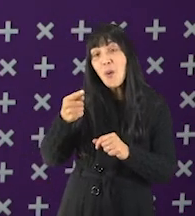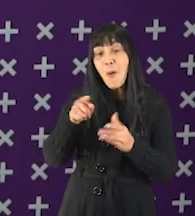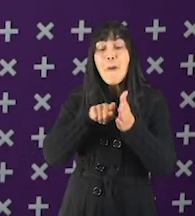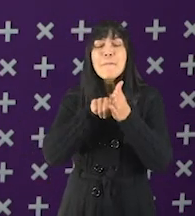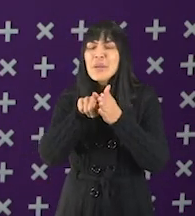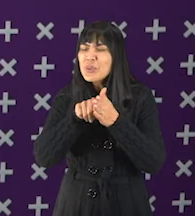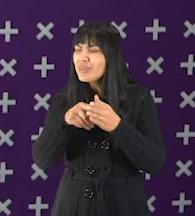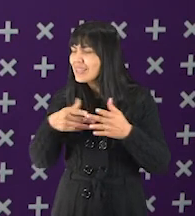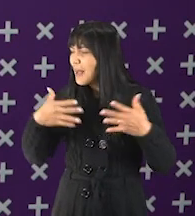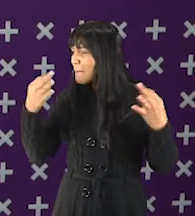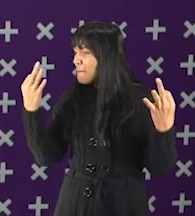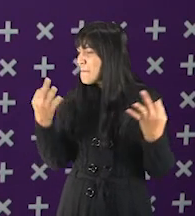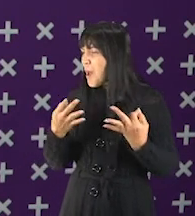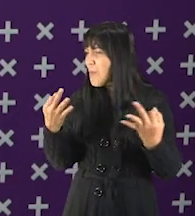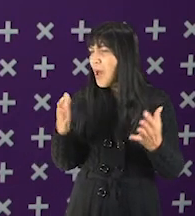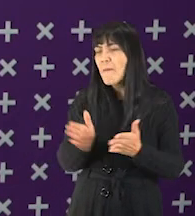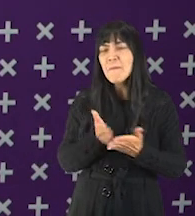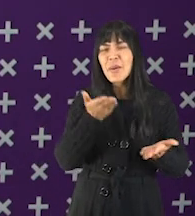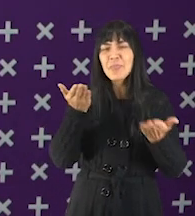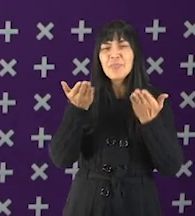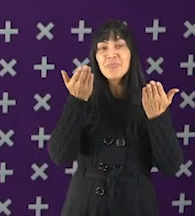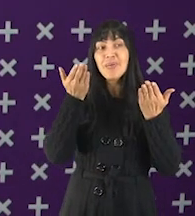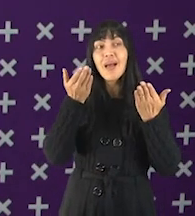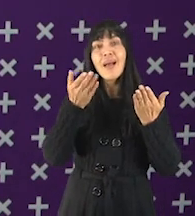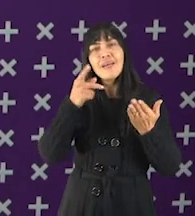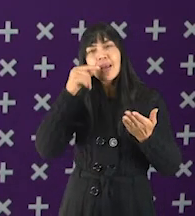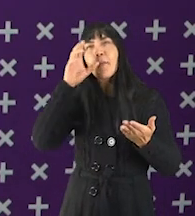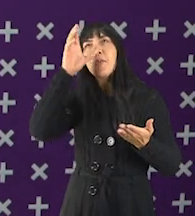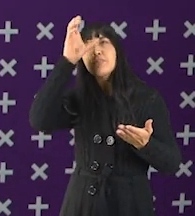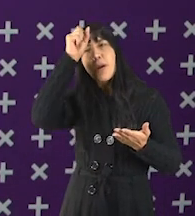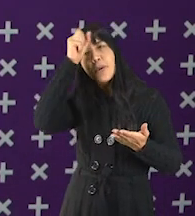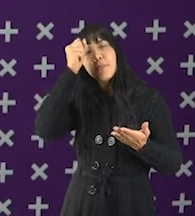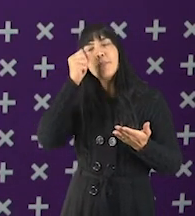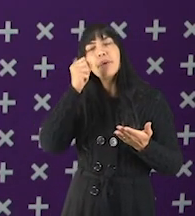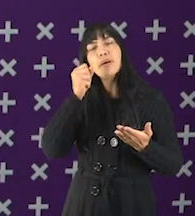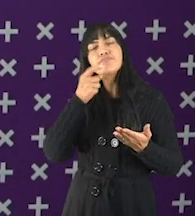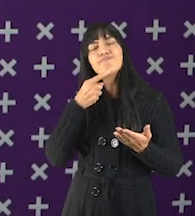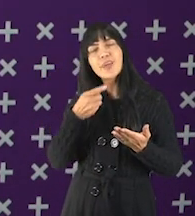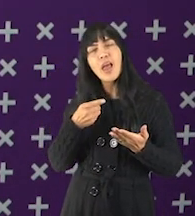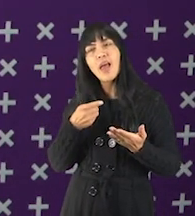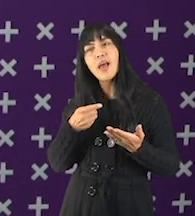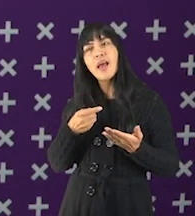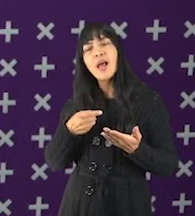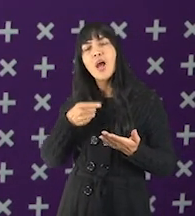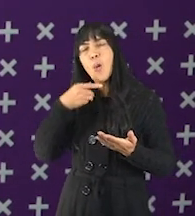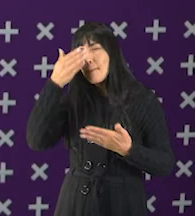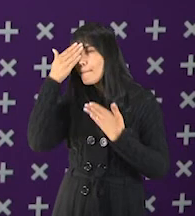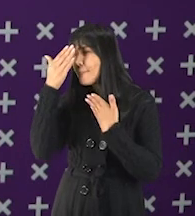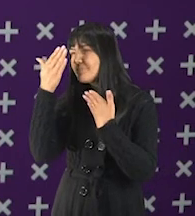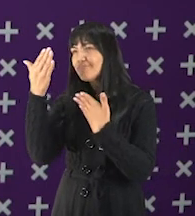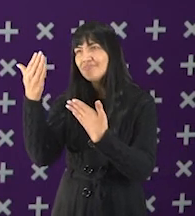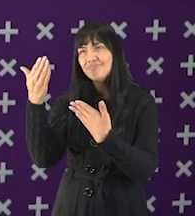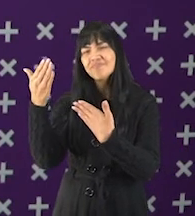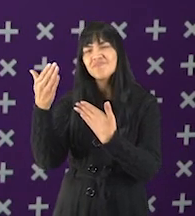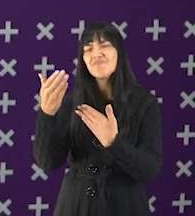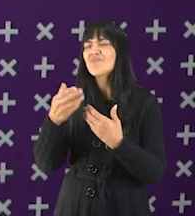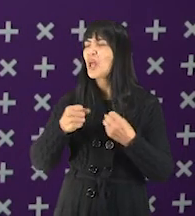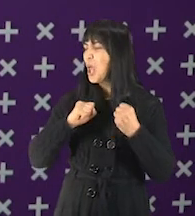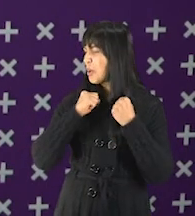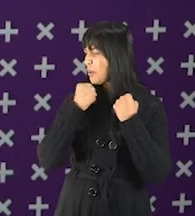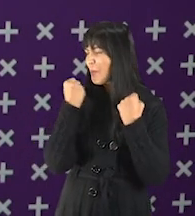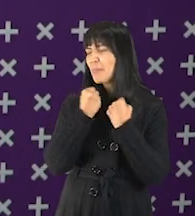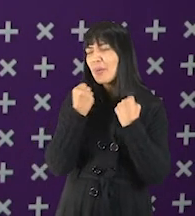perguntas instigantes, perguntas que acrescentaram muito, né, à fala do Marcelo. Marcelo, muito obrigada, viu?